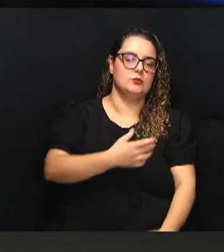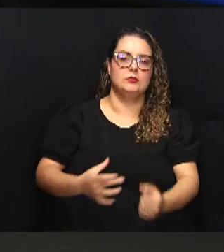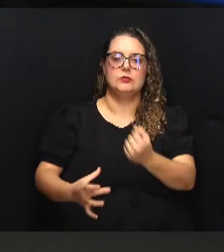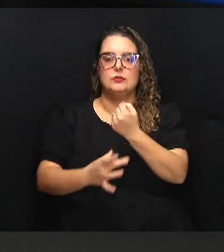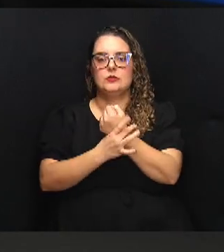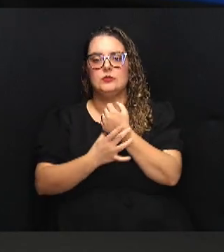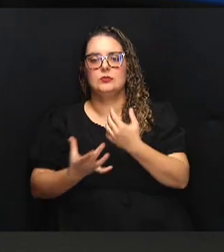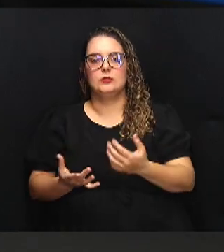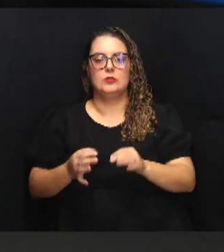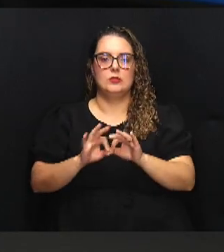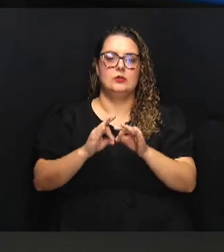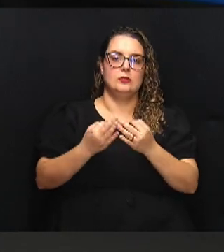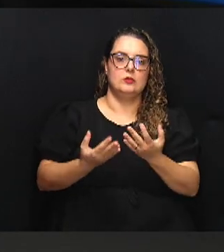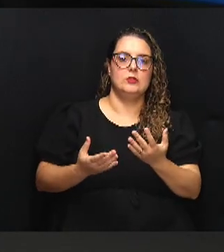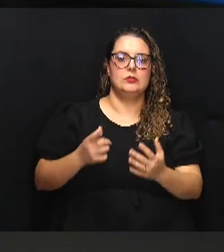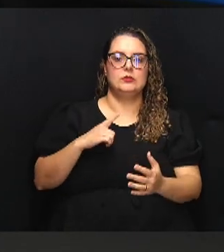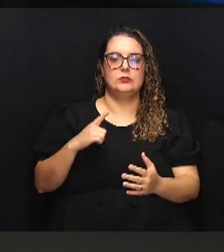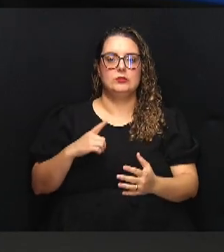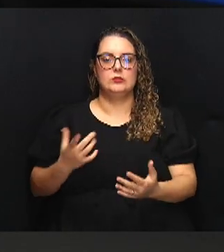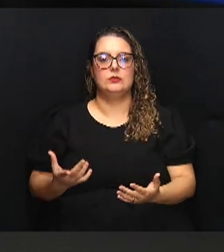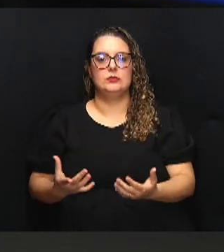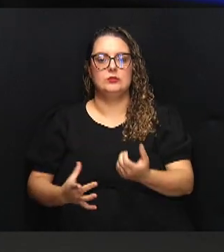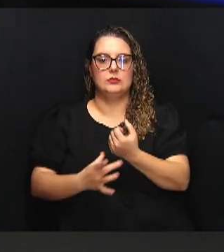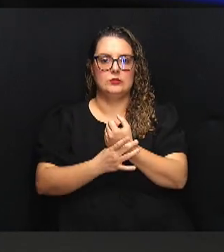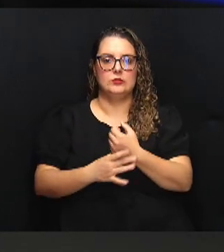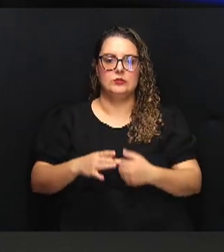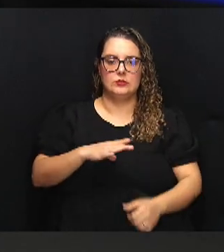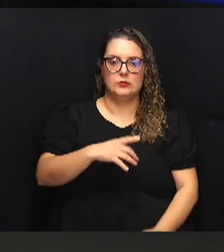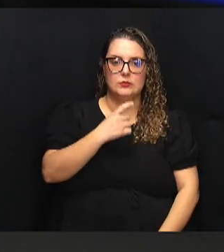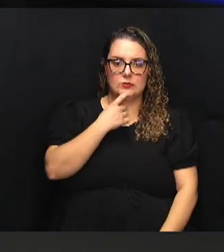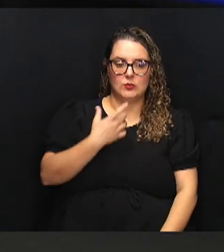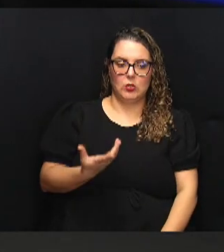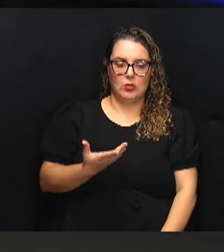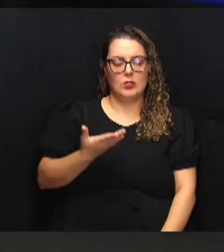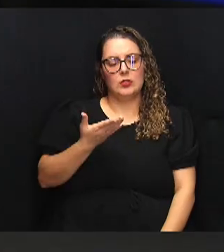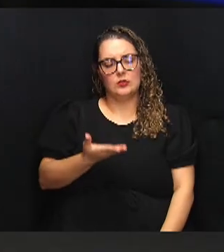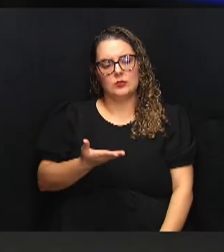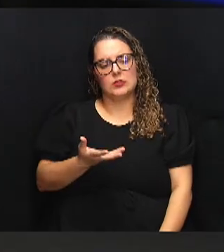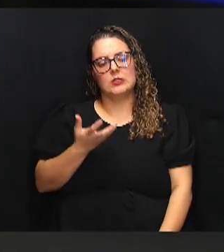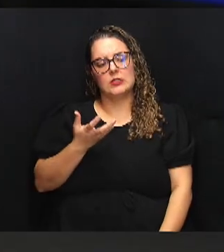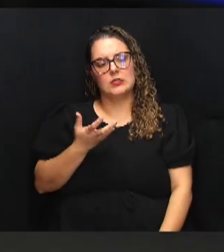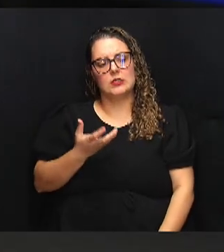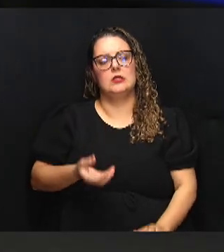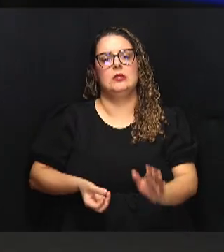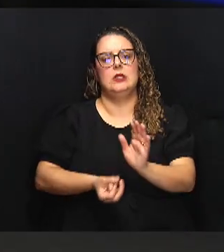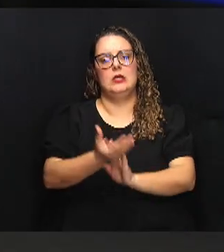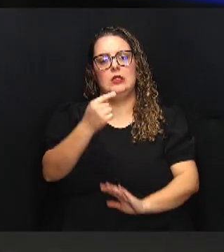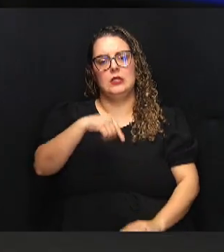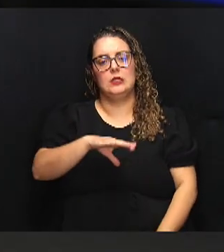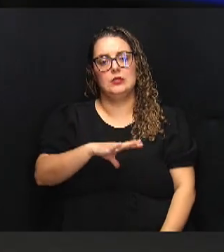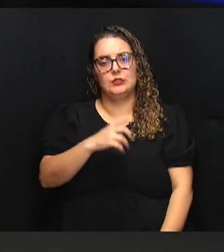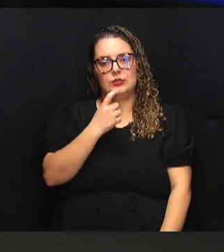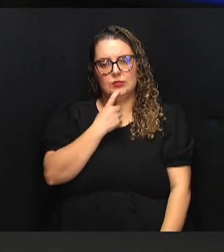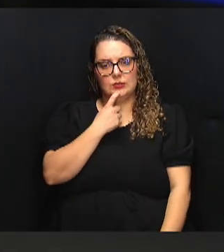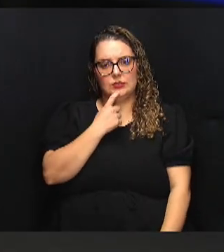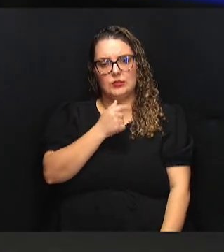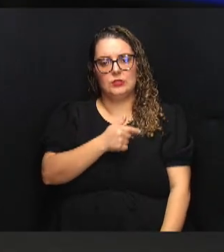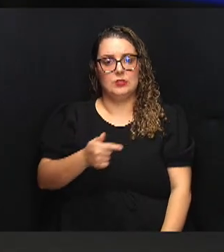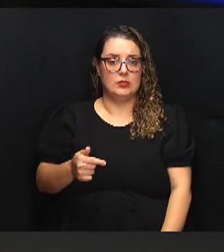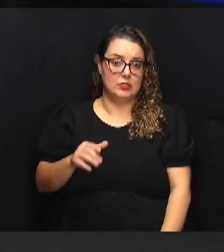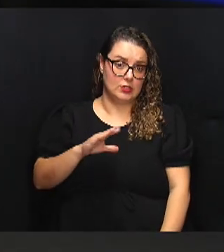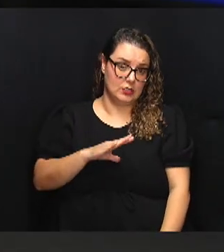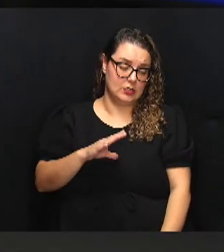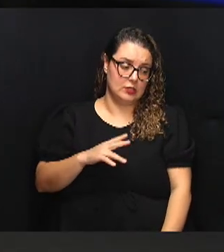segurança, que a família ela tem que estar segura no município de Campinas. E você quer a criação aqui em Campinas da Semana Municipal